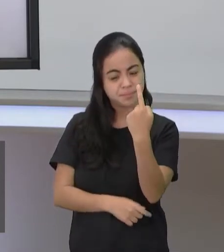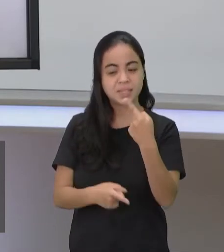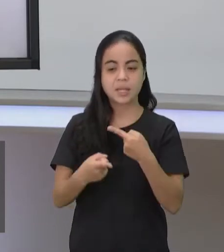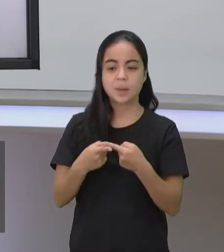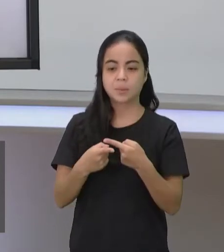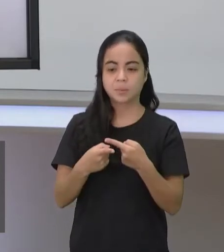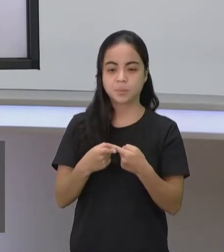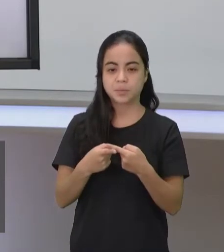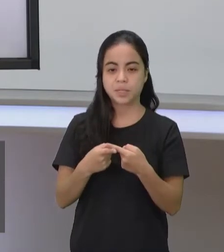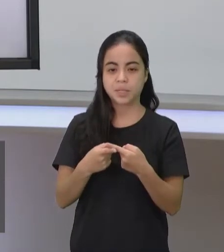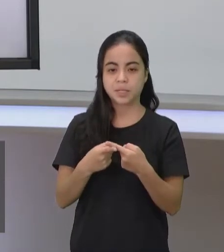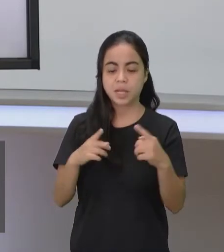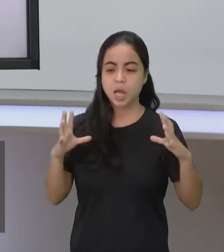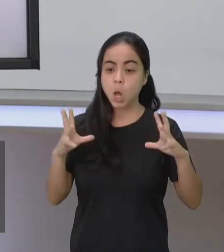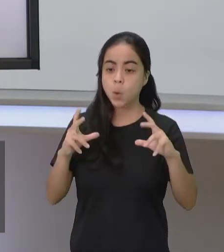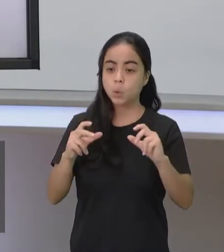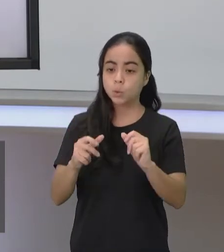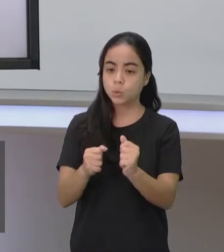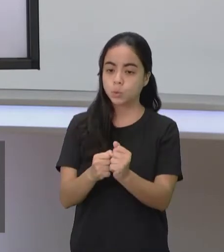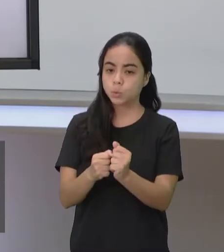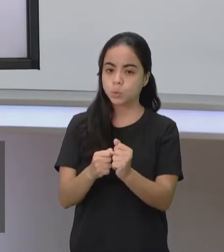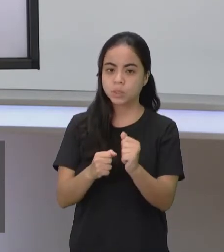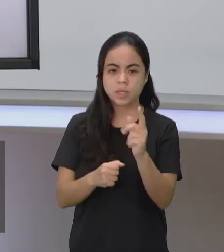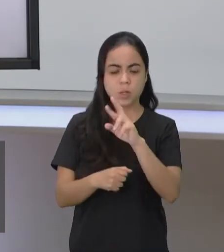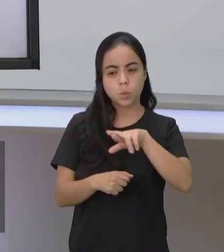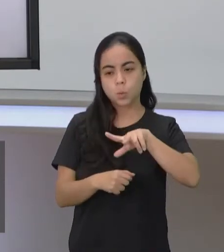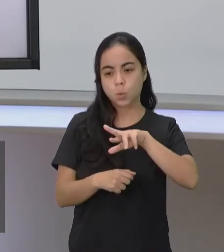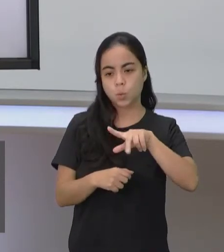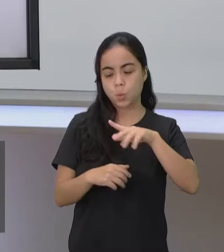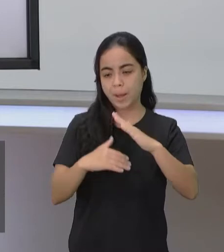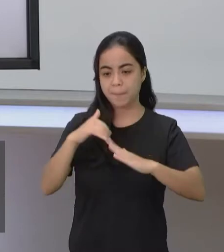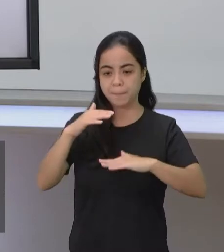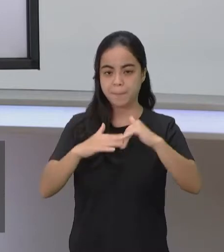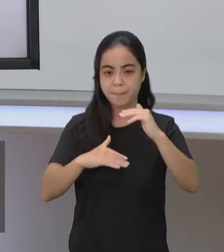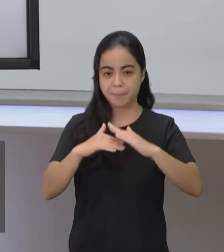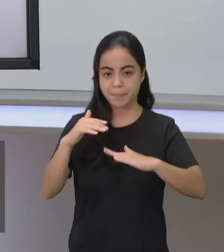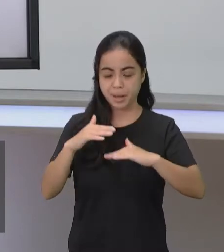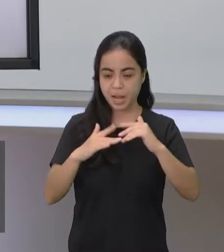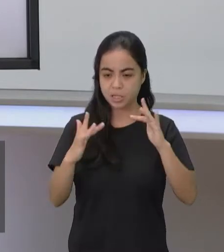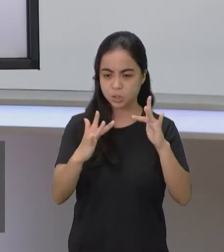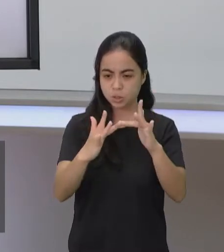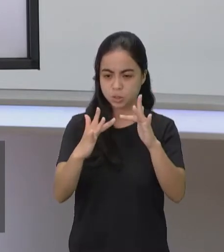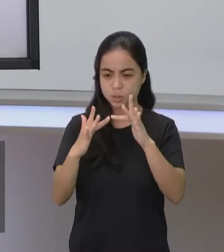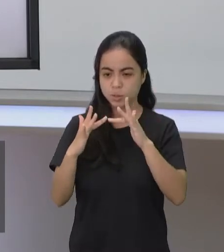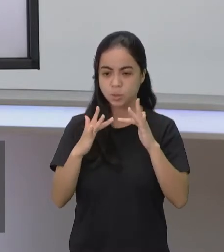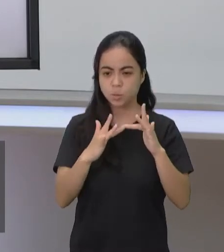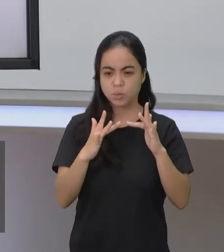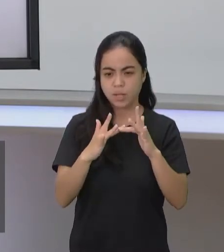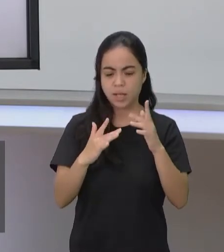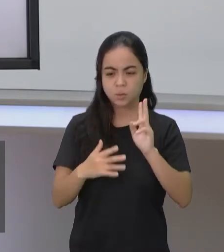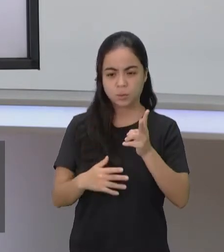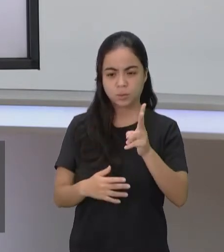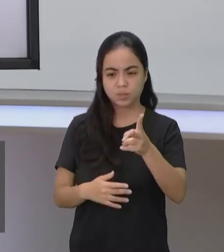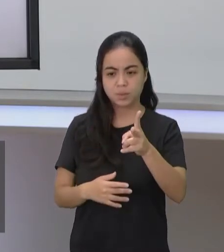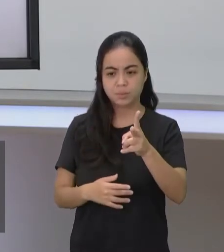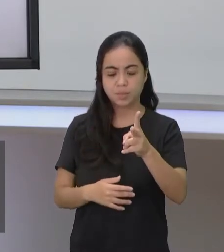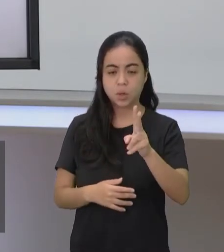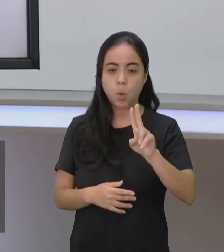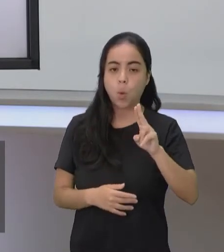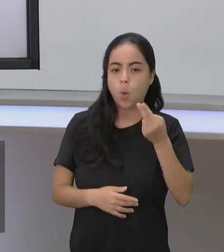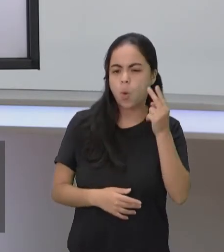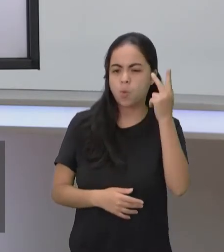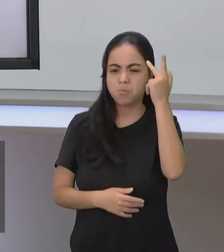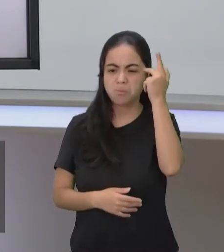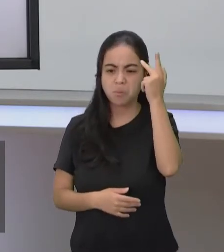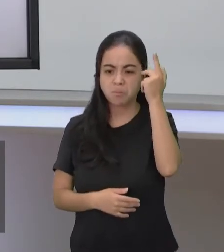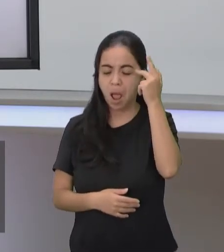quê? Porque tudo aquilo que não é comum, que não é habitual, que a gente não tem contato todos os dias, ou que a gente não naturalizou, né?